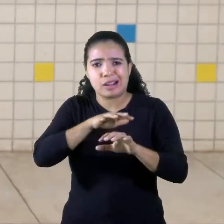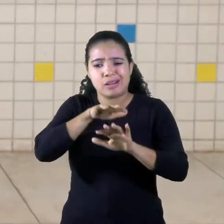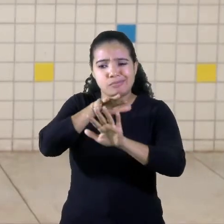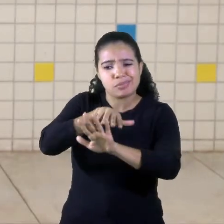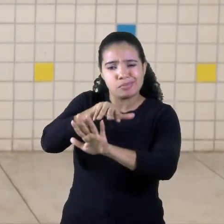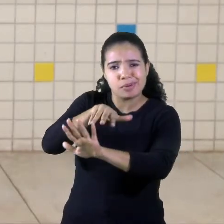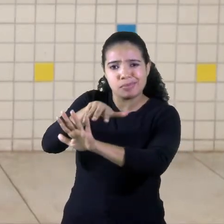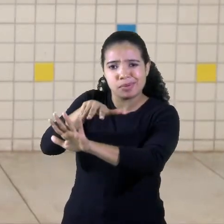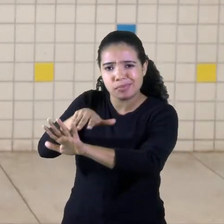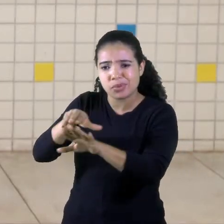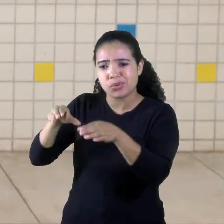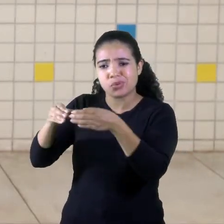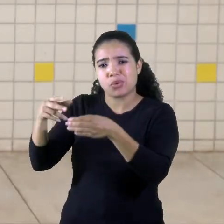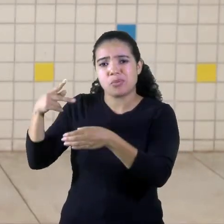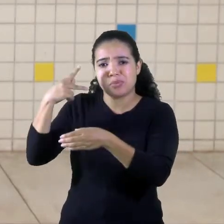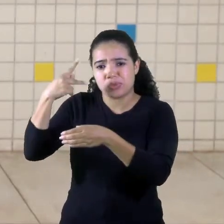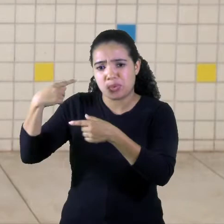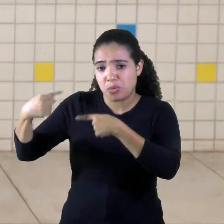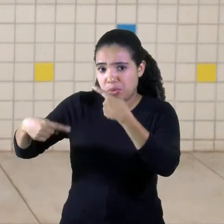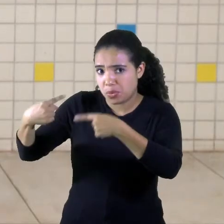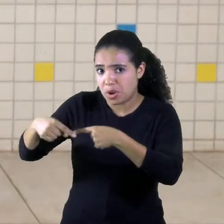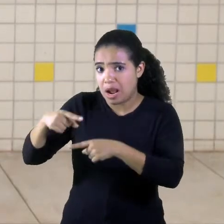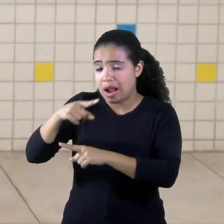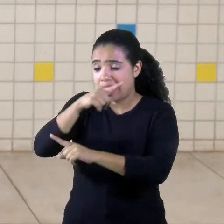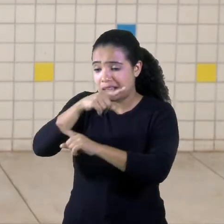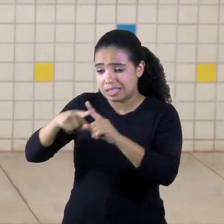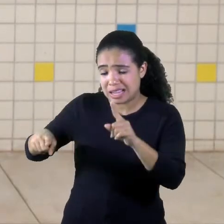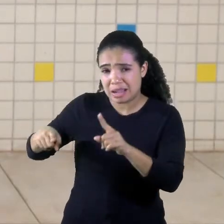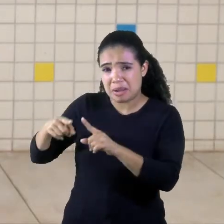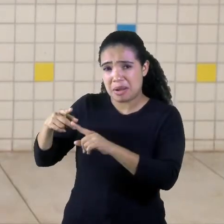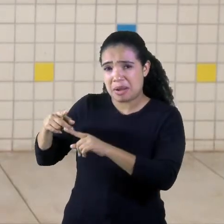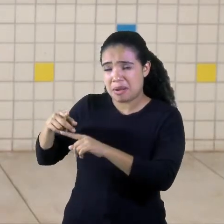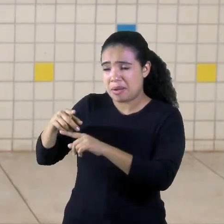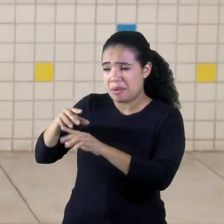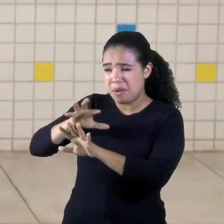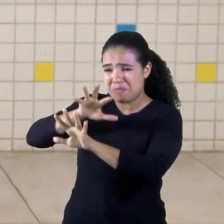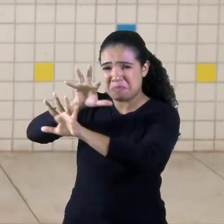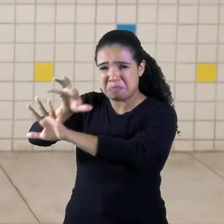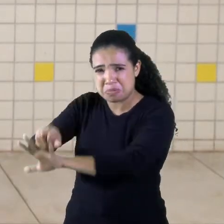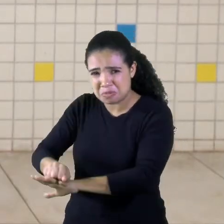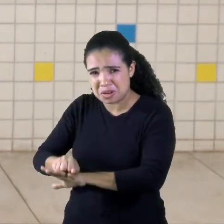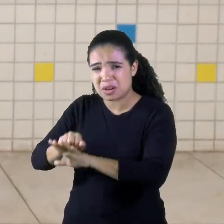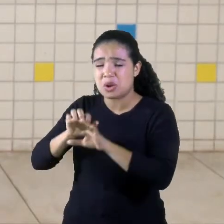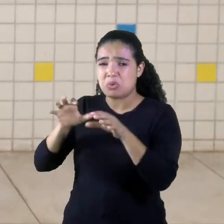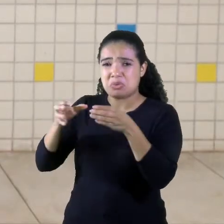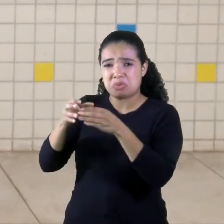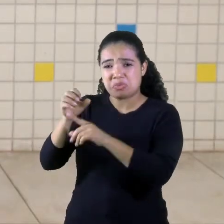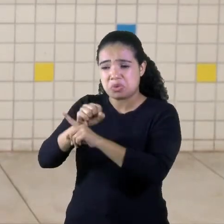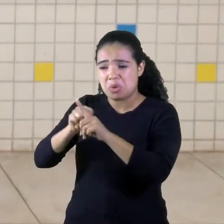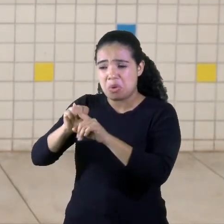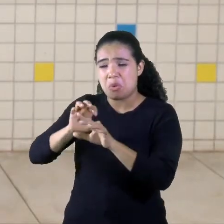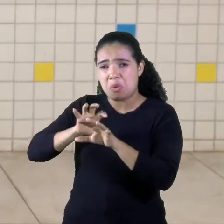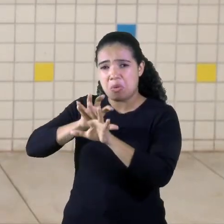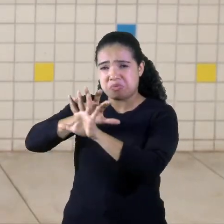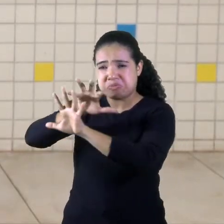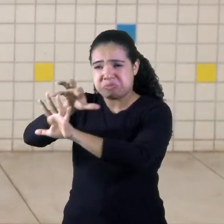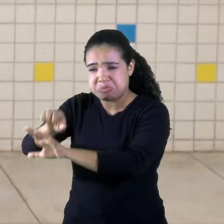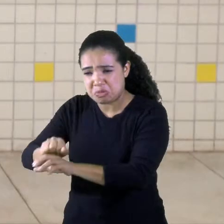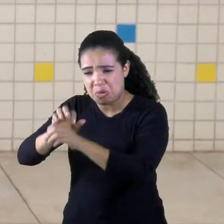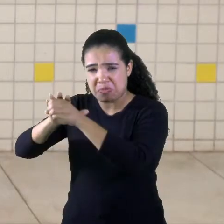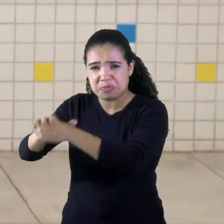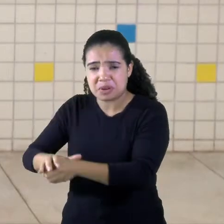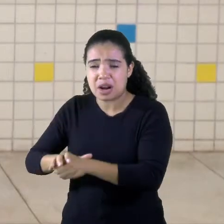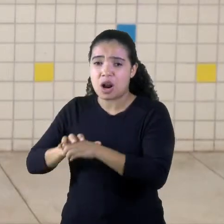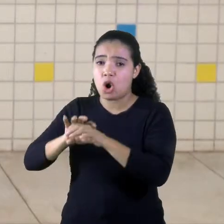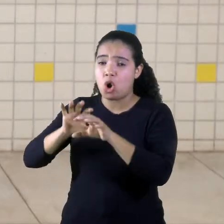outros partidos políticos, chegou a cancelar, caçar, tornar grupos sociais, grupos partidários como ilegais, ou